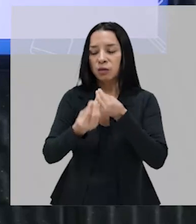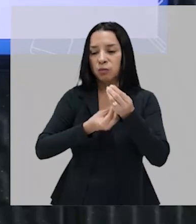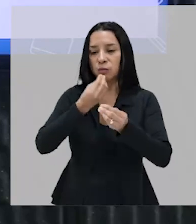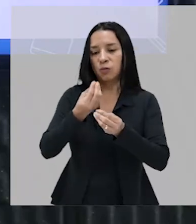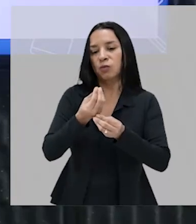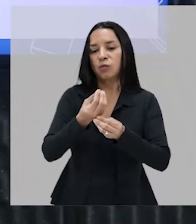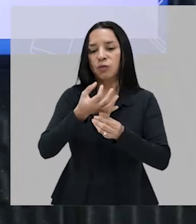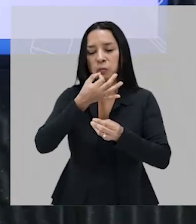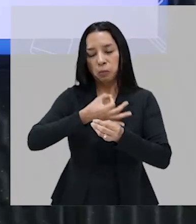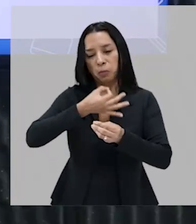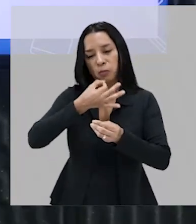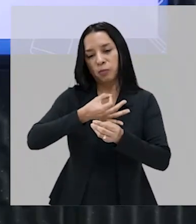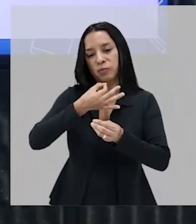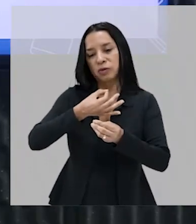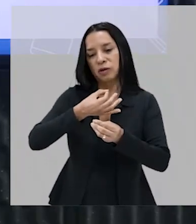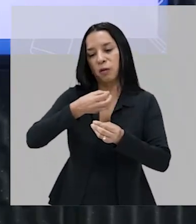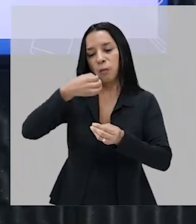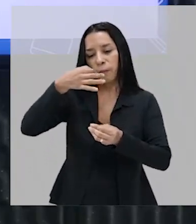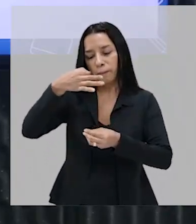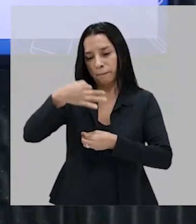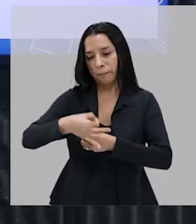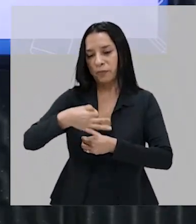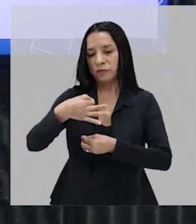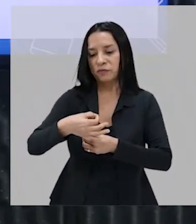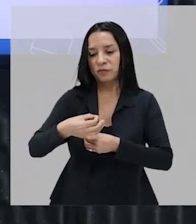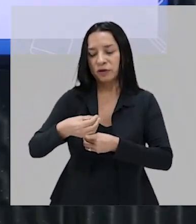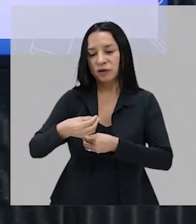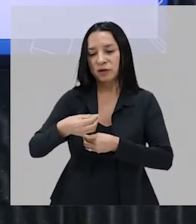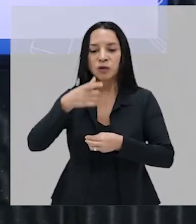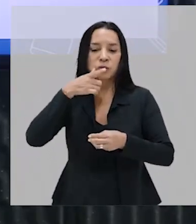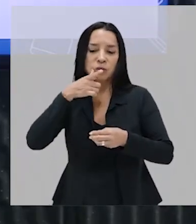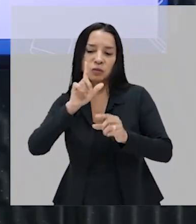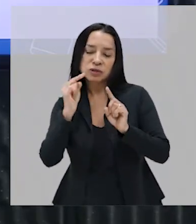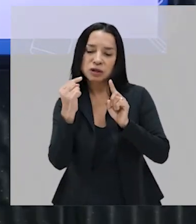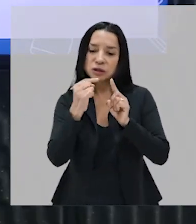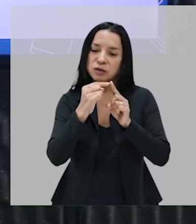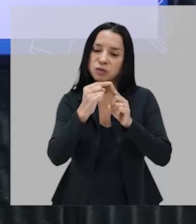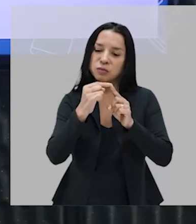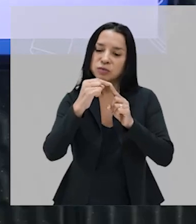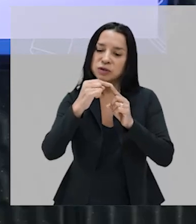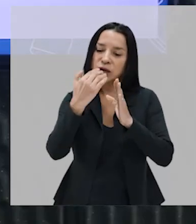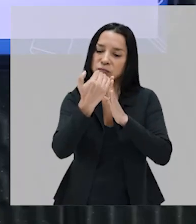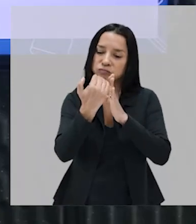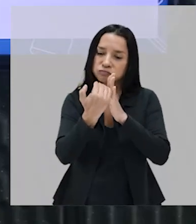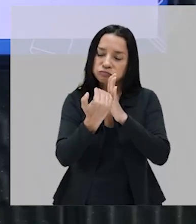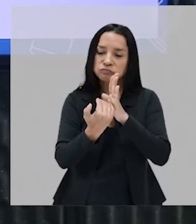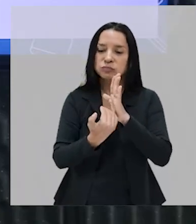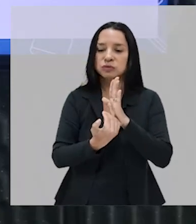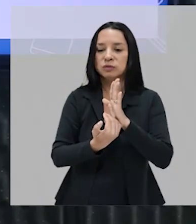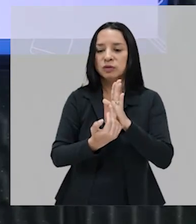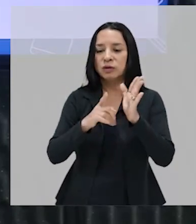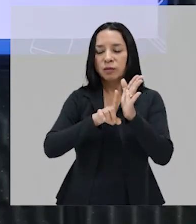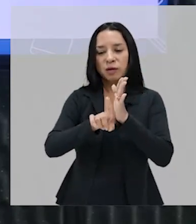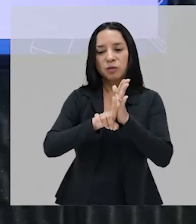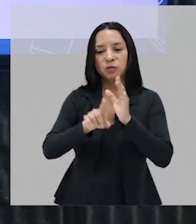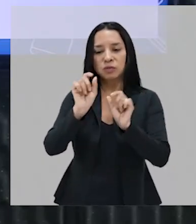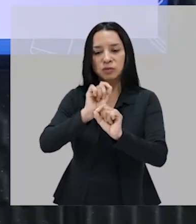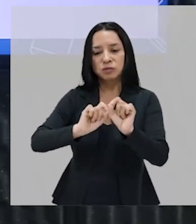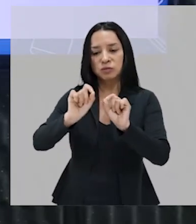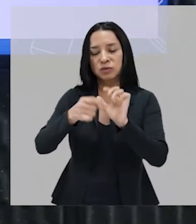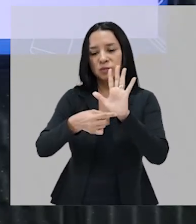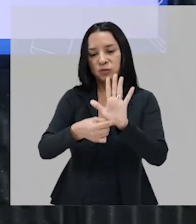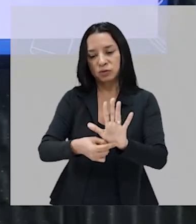adequada quando a gente consegue aqui, né, claro, adequar todas essas perguntas ao que é sugerido por